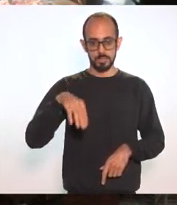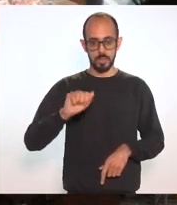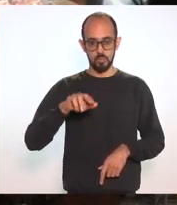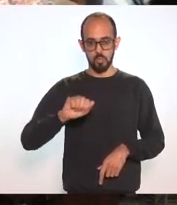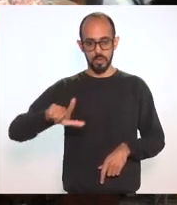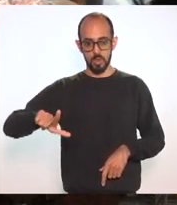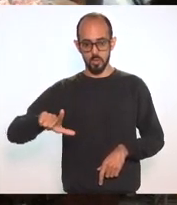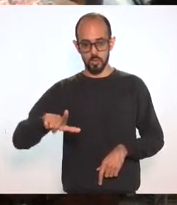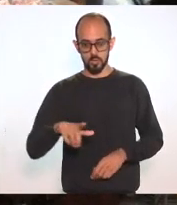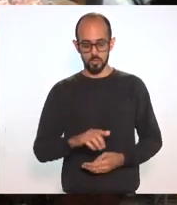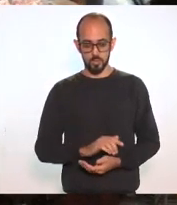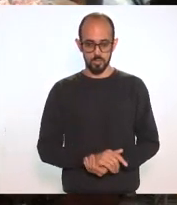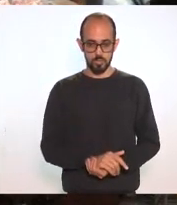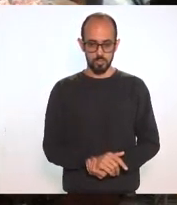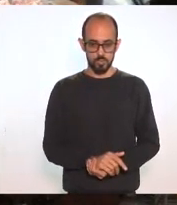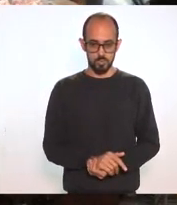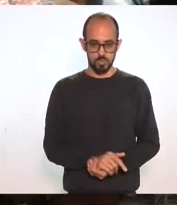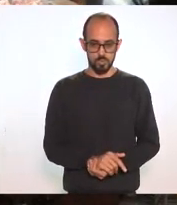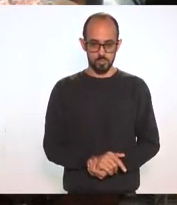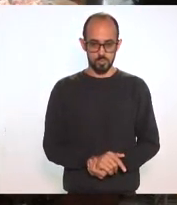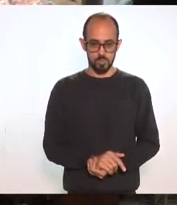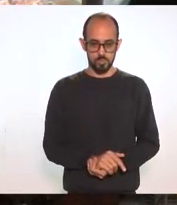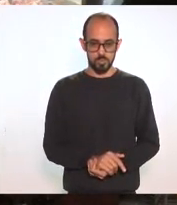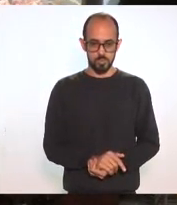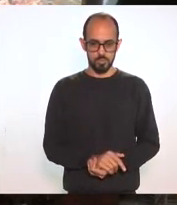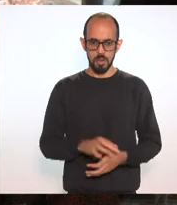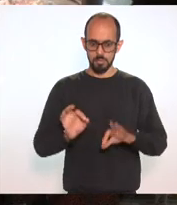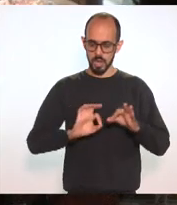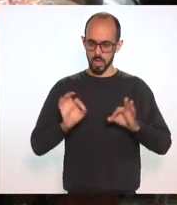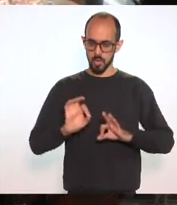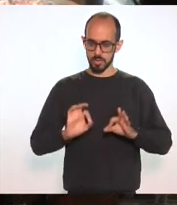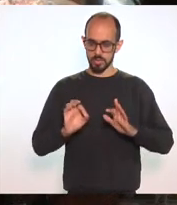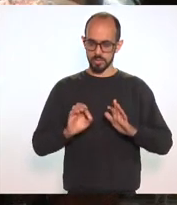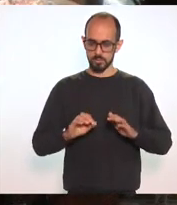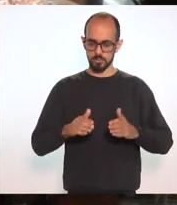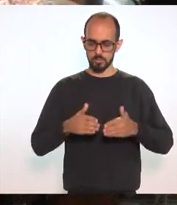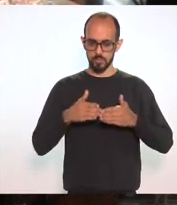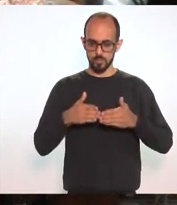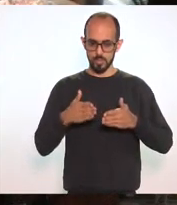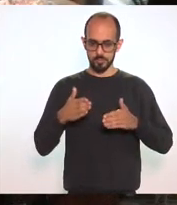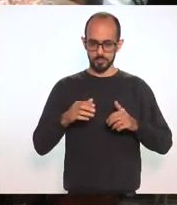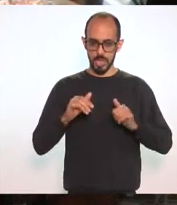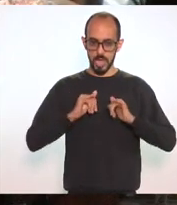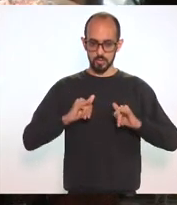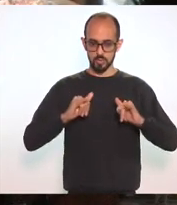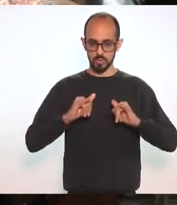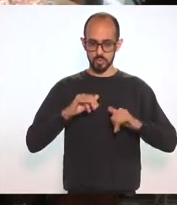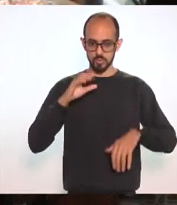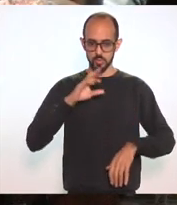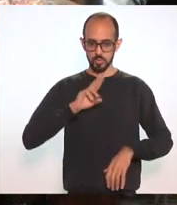Abstenções. Anuncio. Senhor presidente, pela ordem no final da pauta. Anuncio. Regime de urgência em discussão.